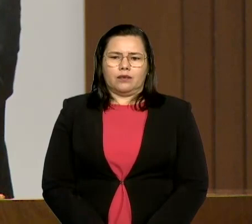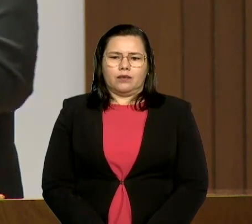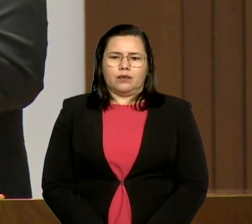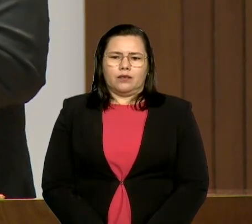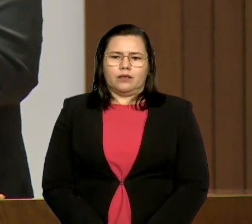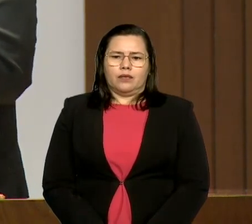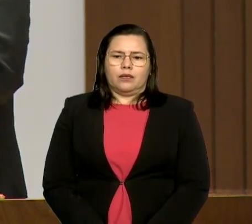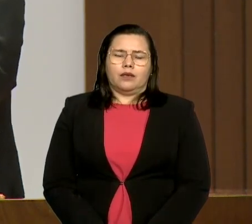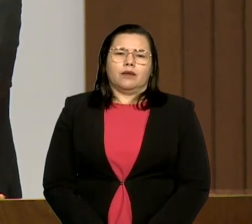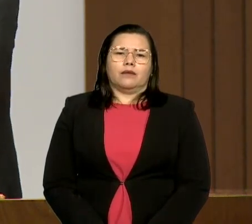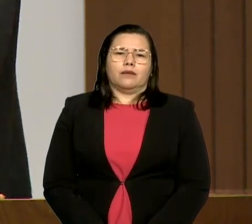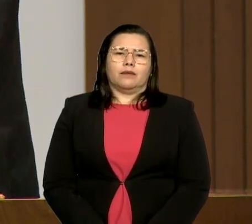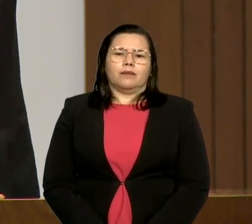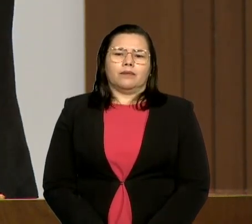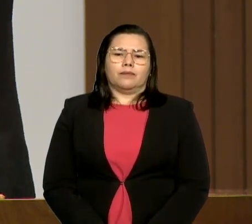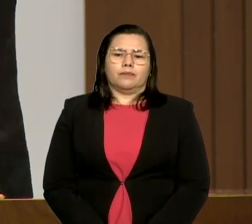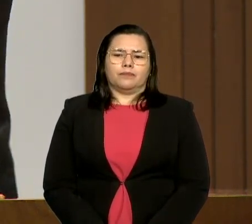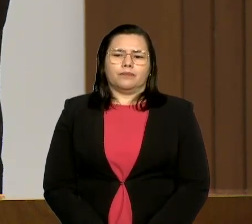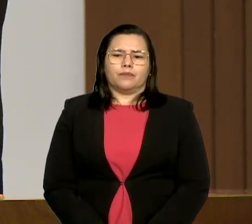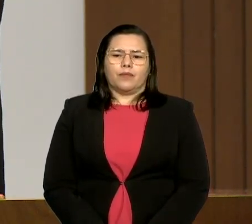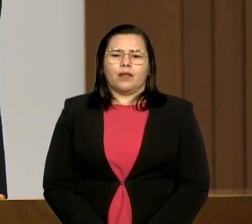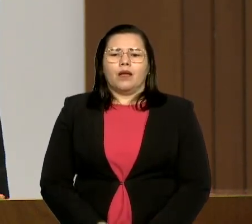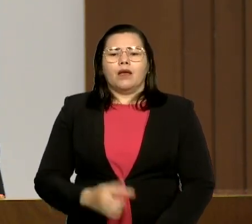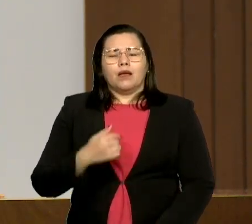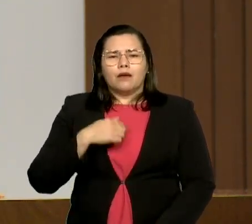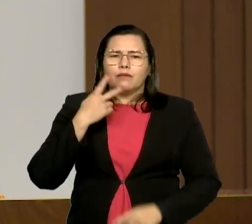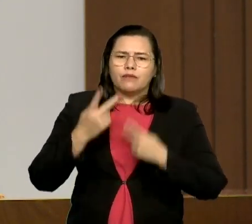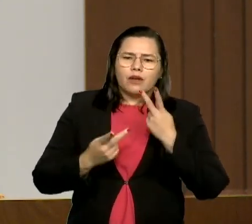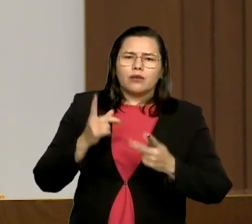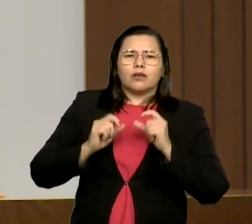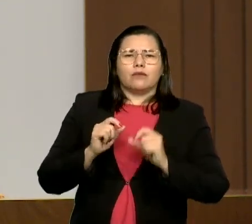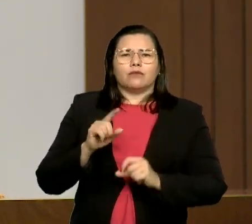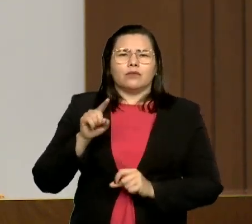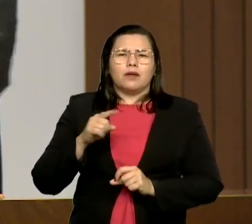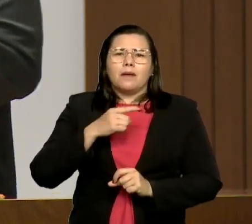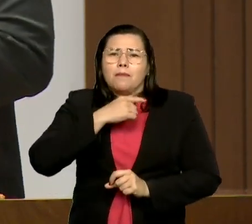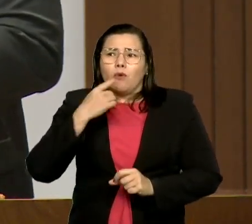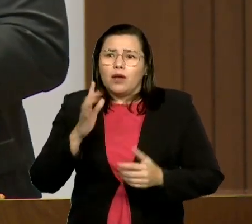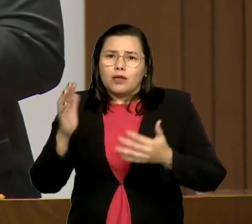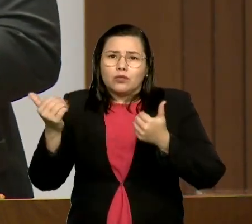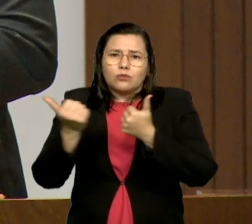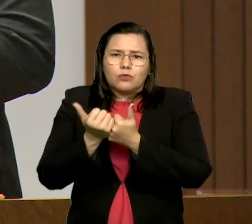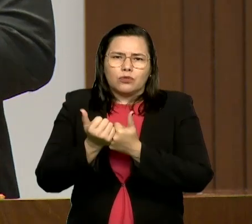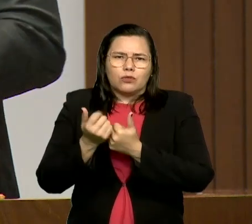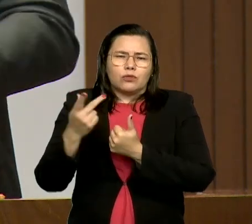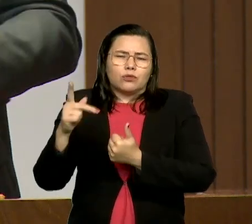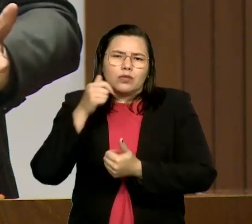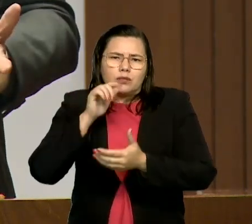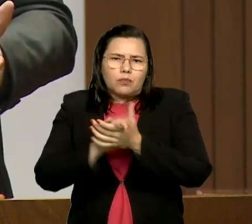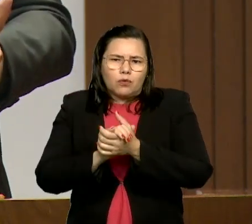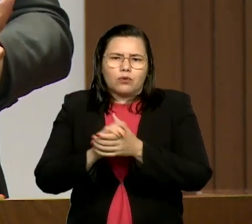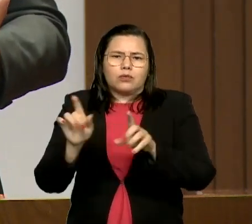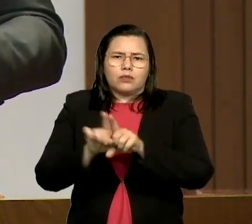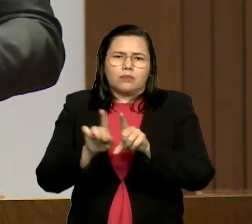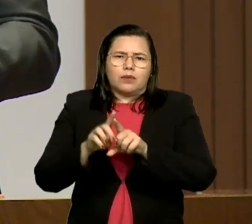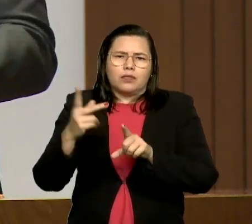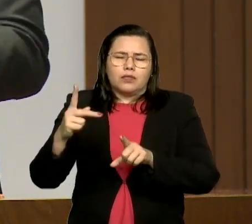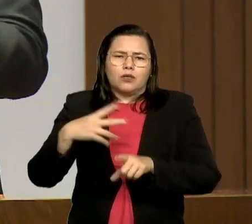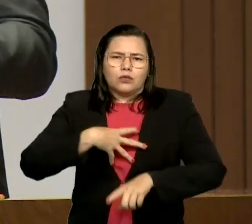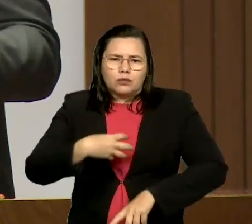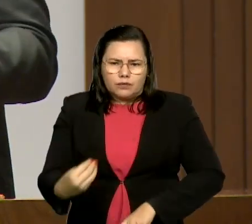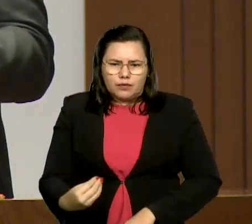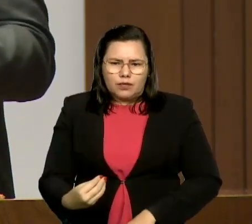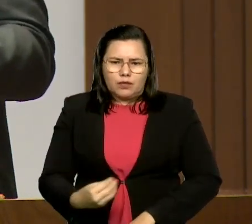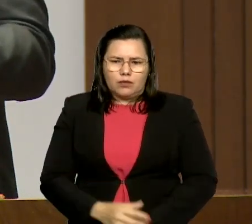salvar a tua esposa, e eu estendo, coloca a tua vida para salvar teus filhos. Foi